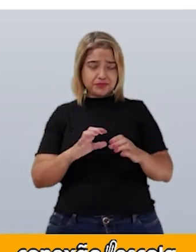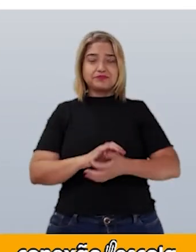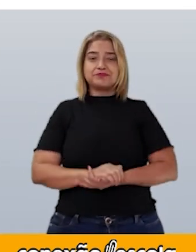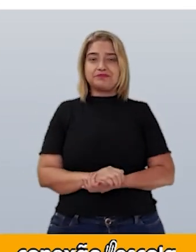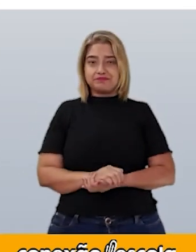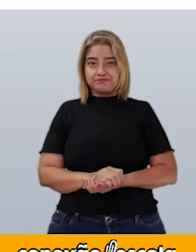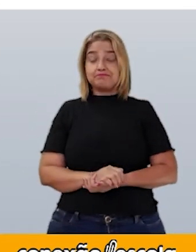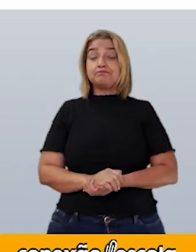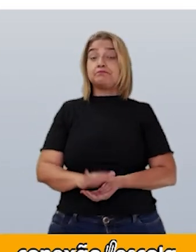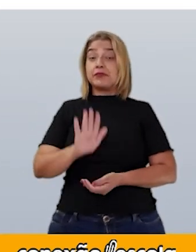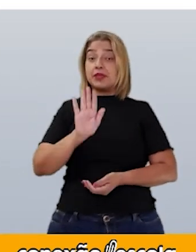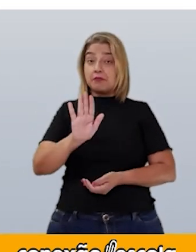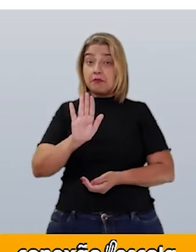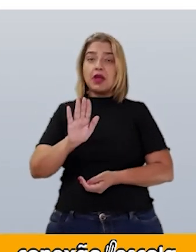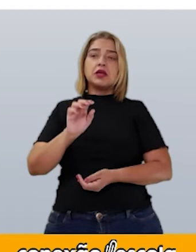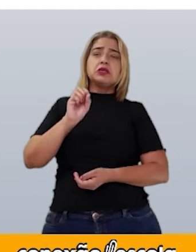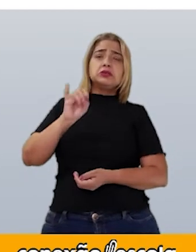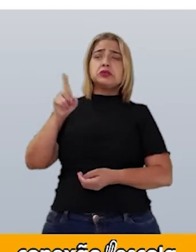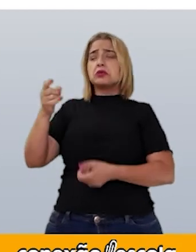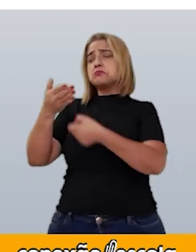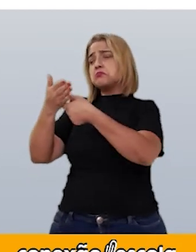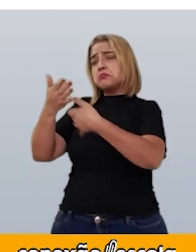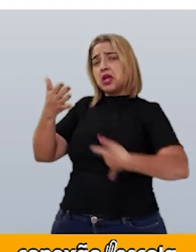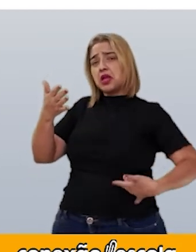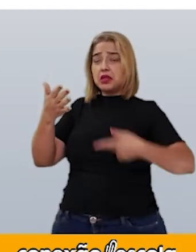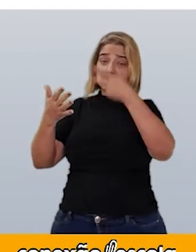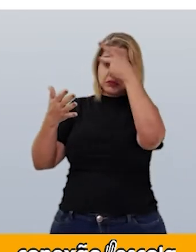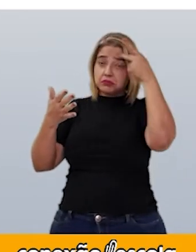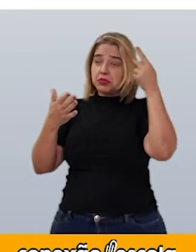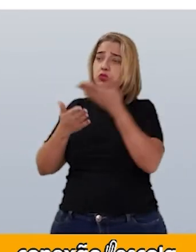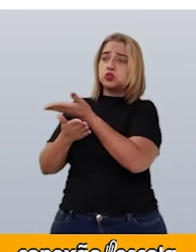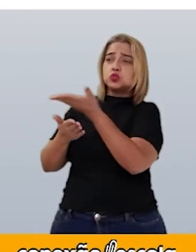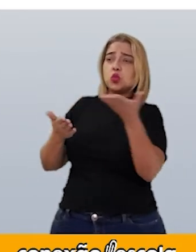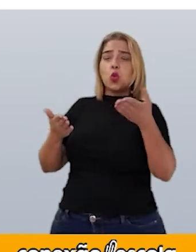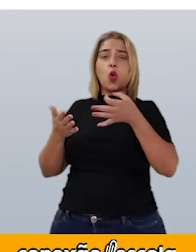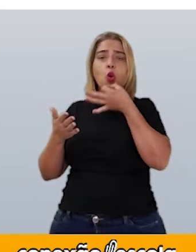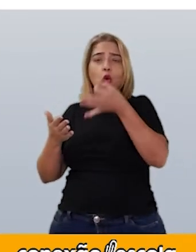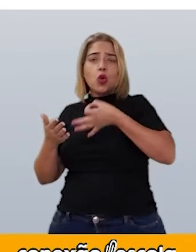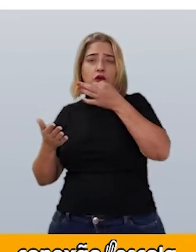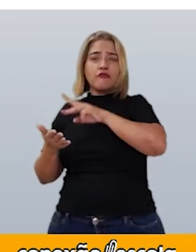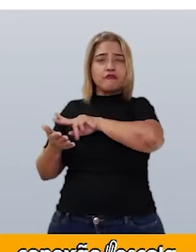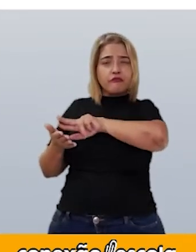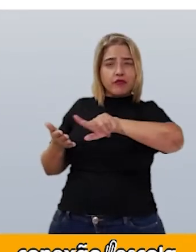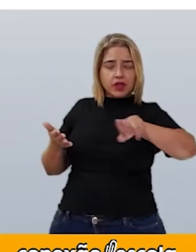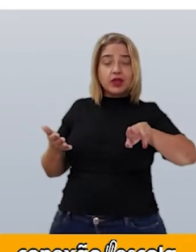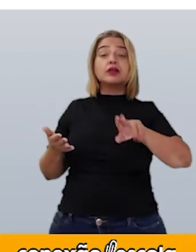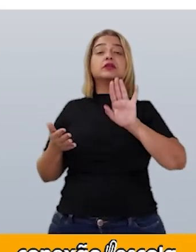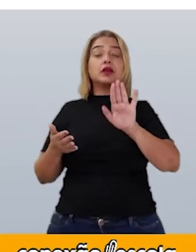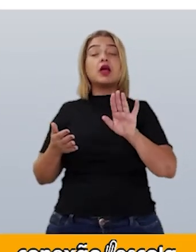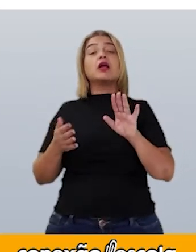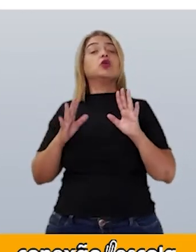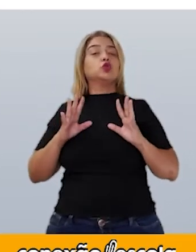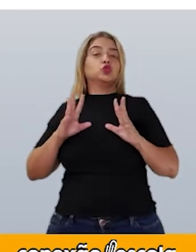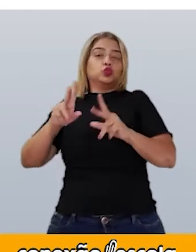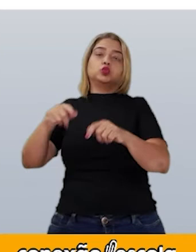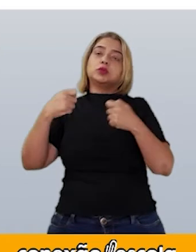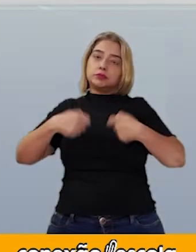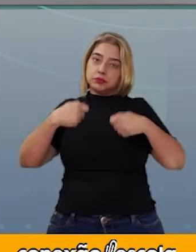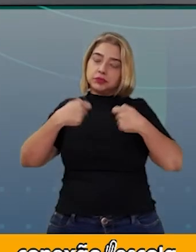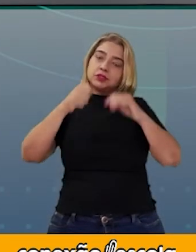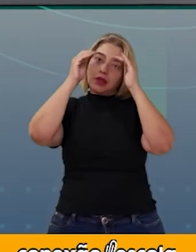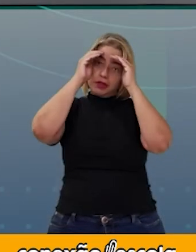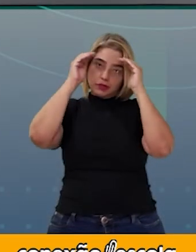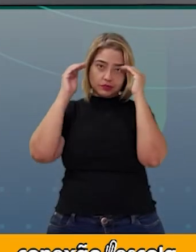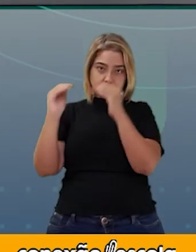gente, independente dos comentários que apresentam posicionamentos diferentes, todos devem ser